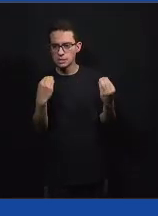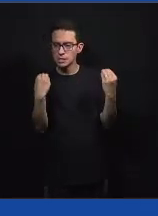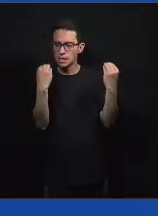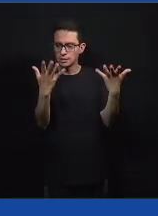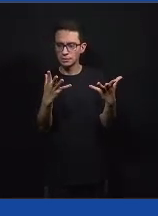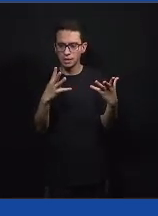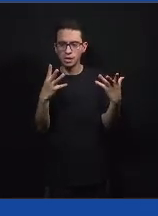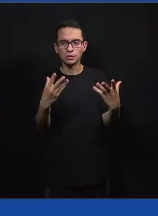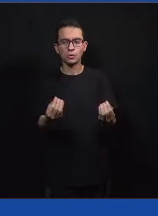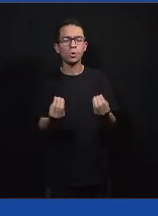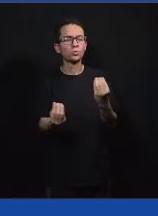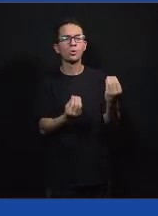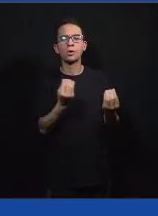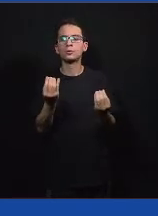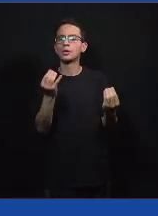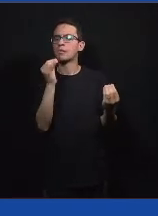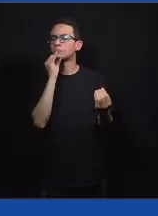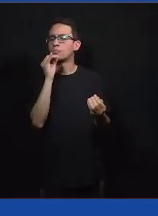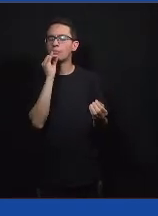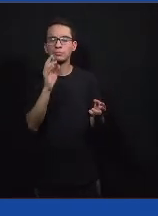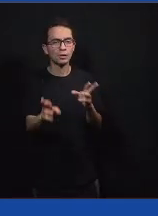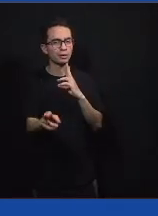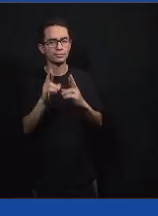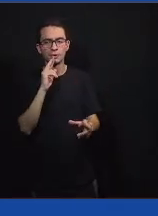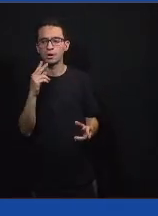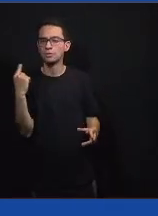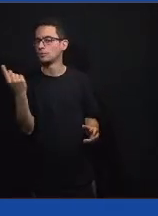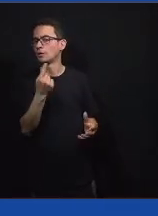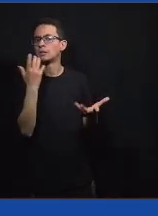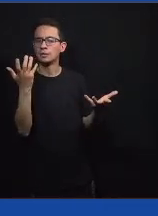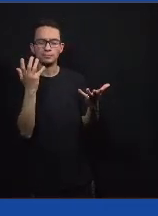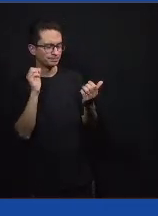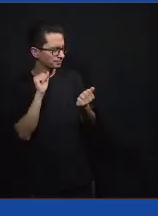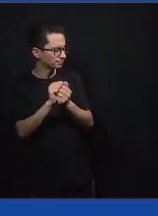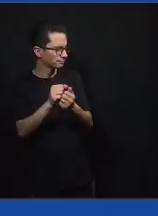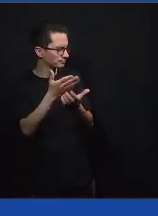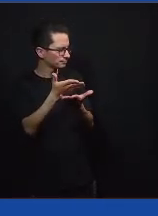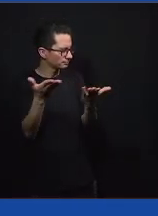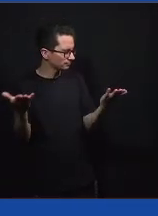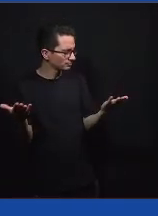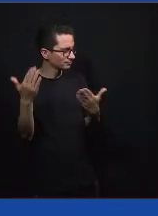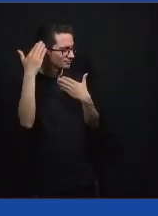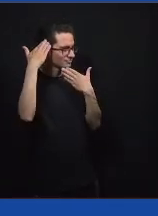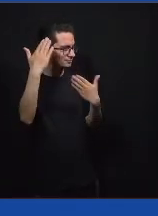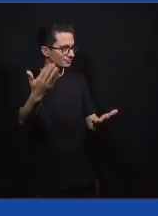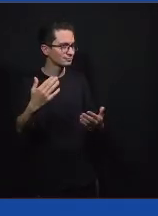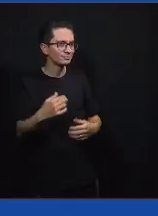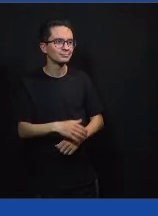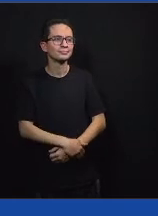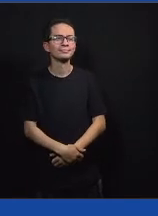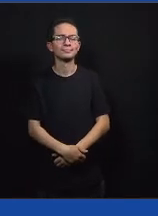Panorama de como que foi esses resultados que a gente queria Celebrar junto com vocês obrigado